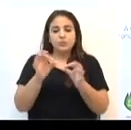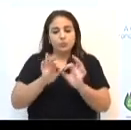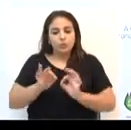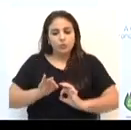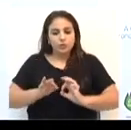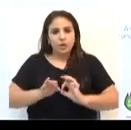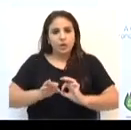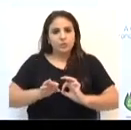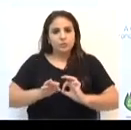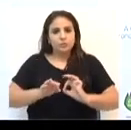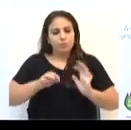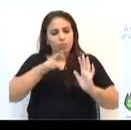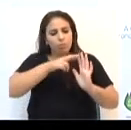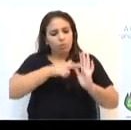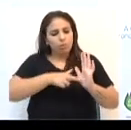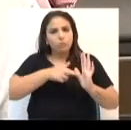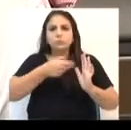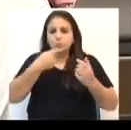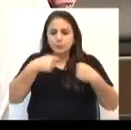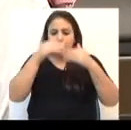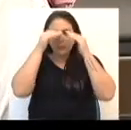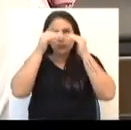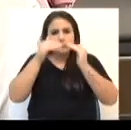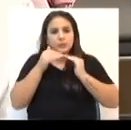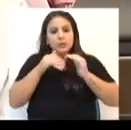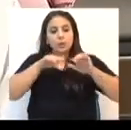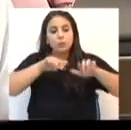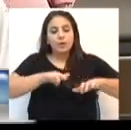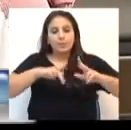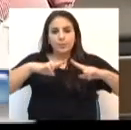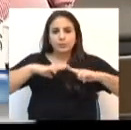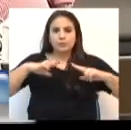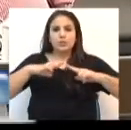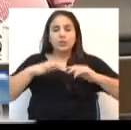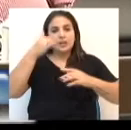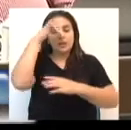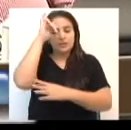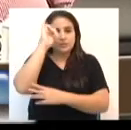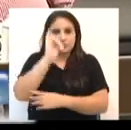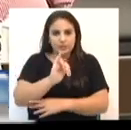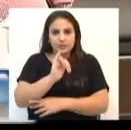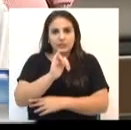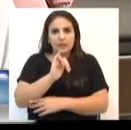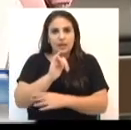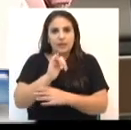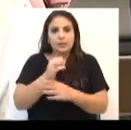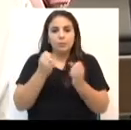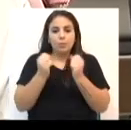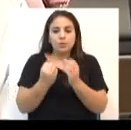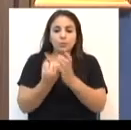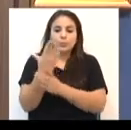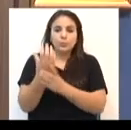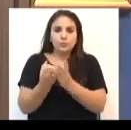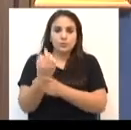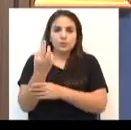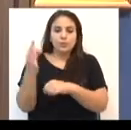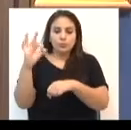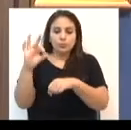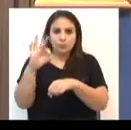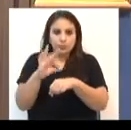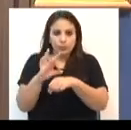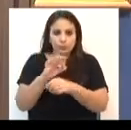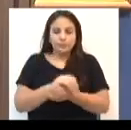rígidas para as áreas particulares e assim evitar a proliferação de insetos e animais. Nós